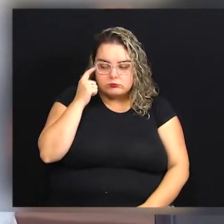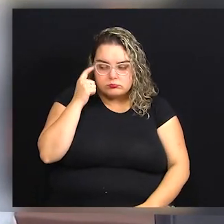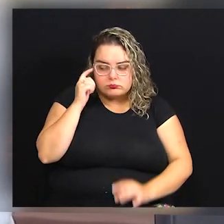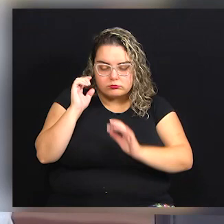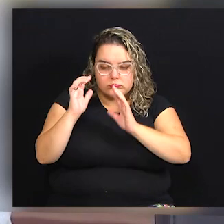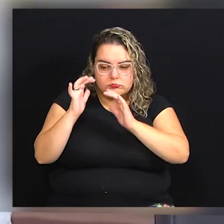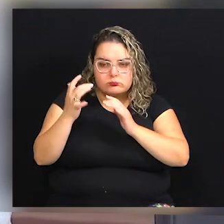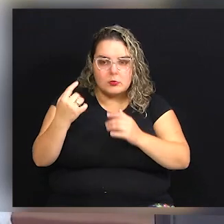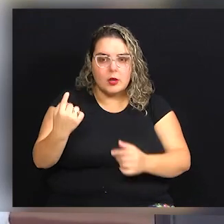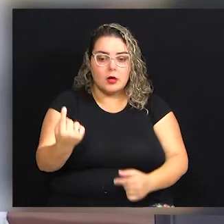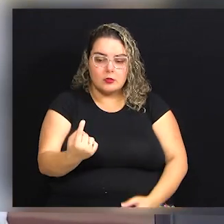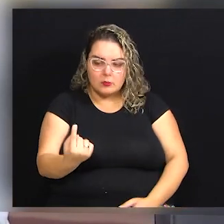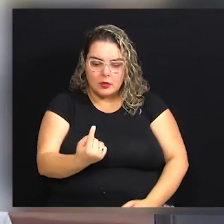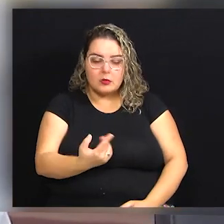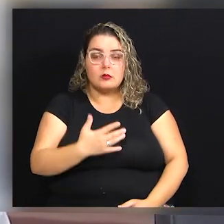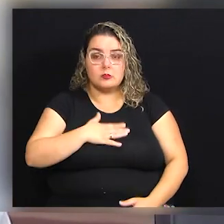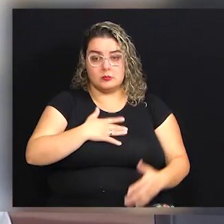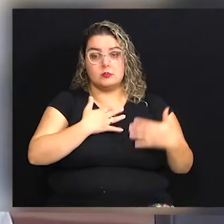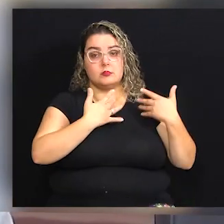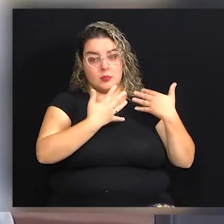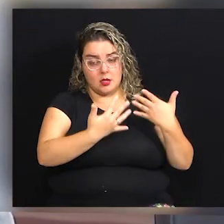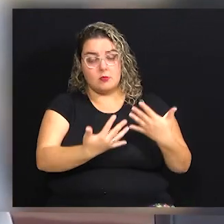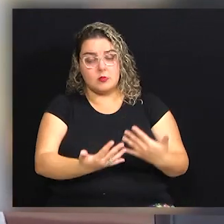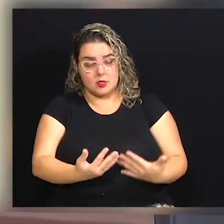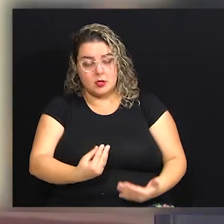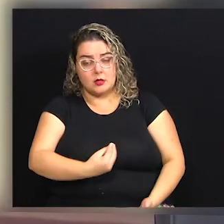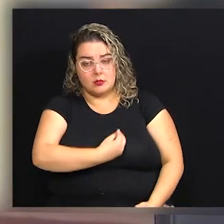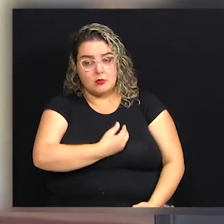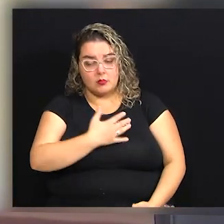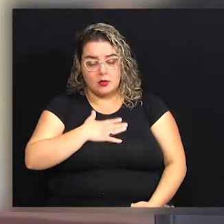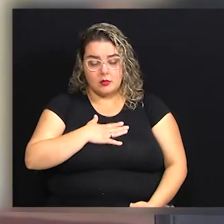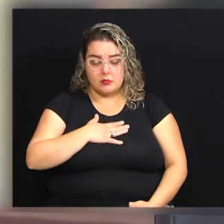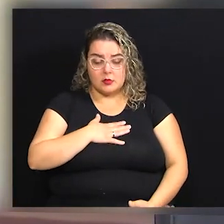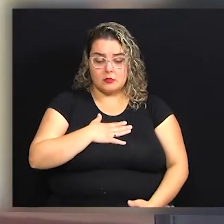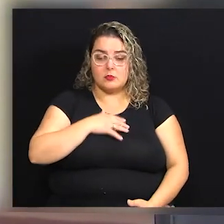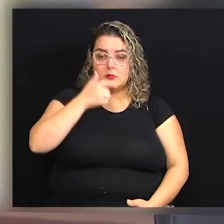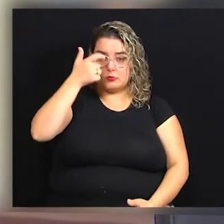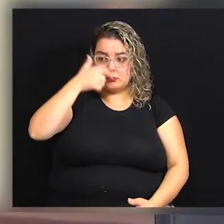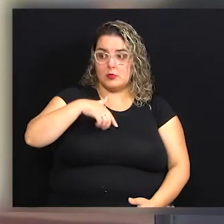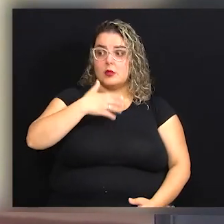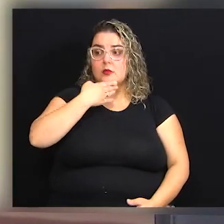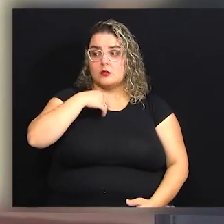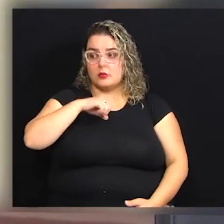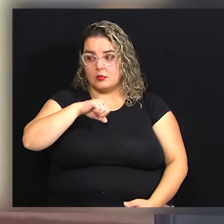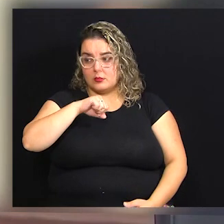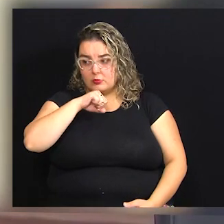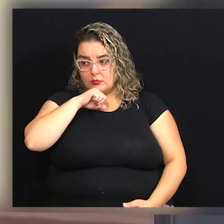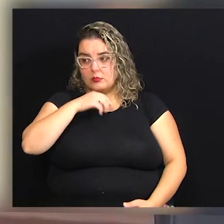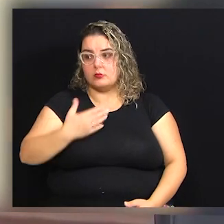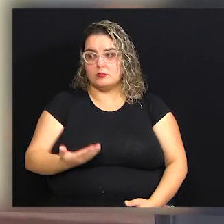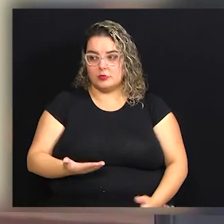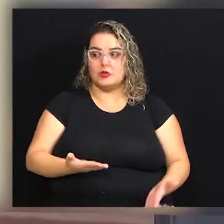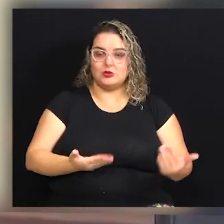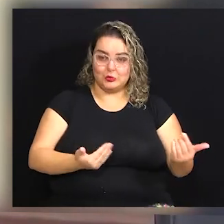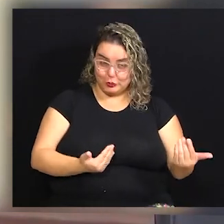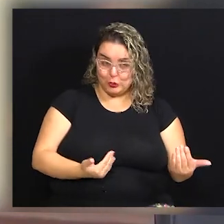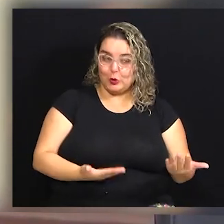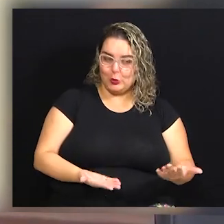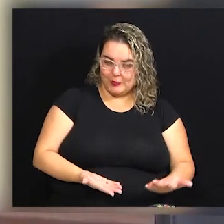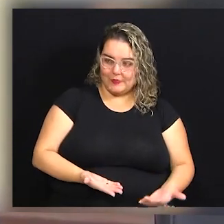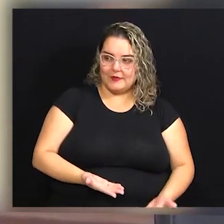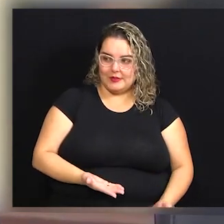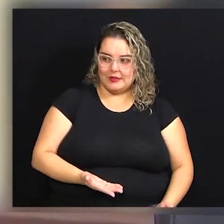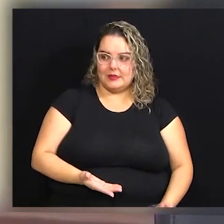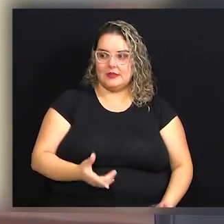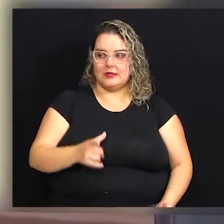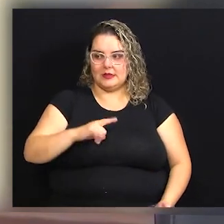lugares solitários também um pouco na minha trajetória. Então, eu sou um pai bem recente ainda.